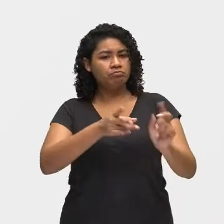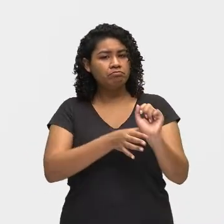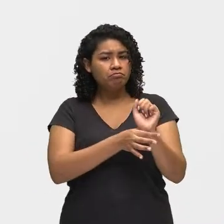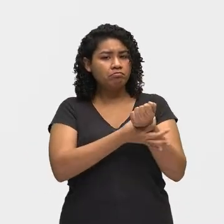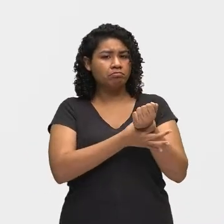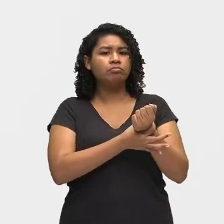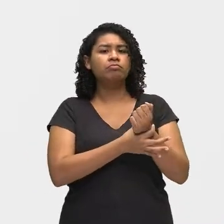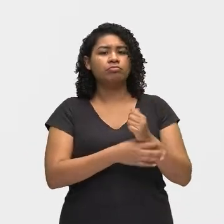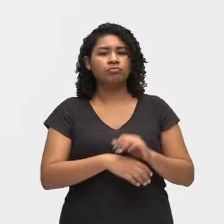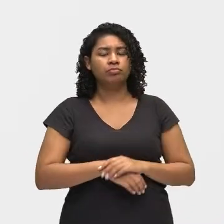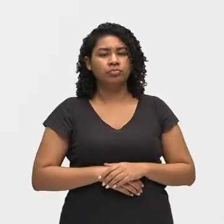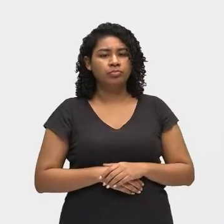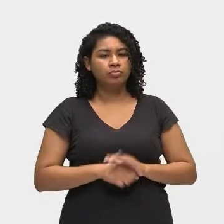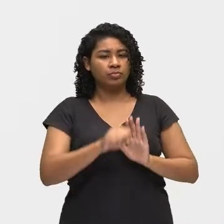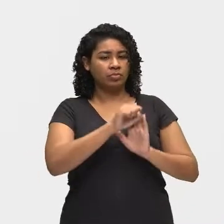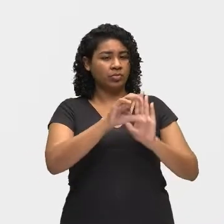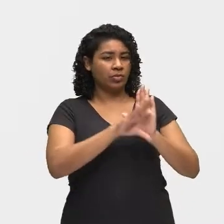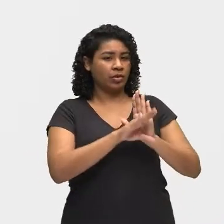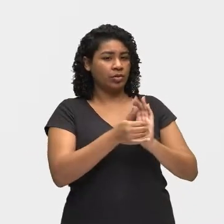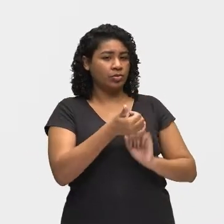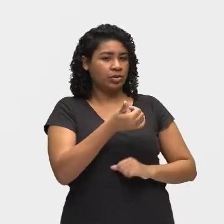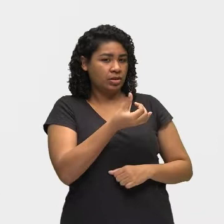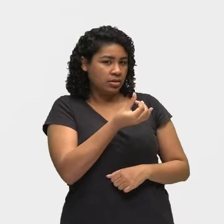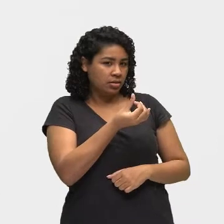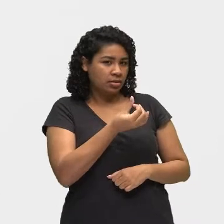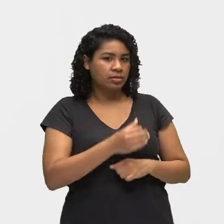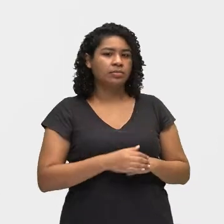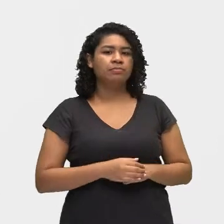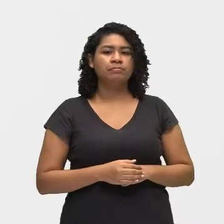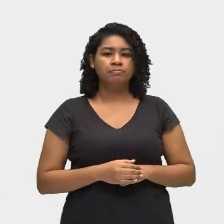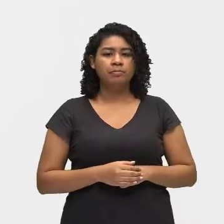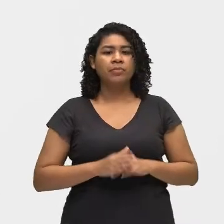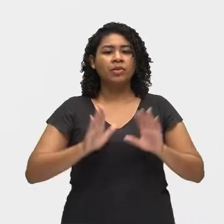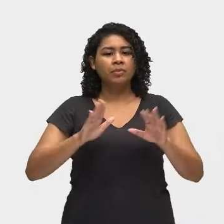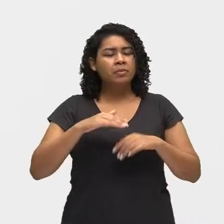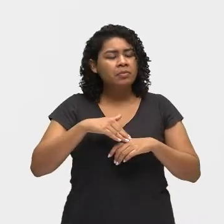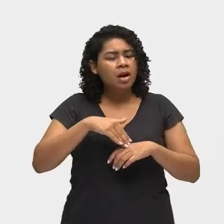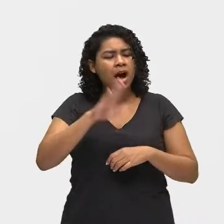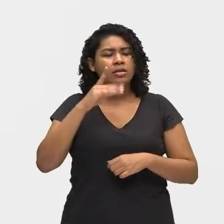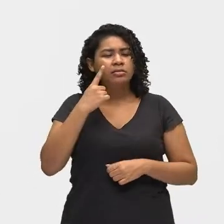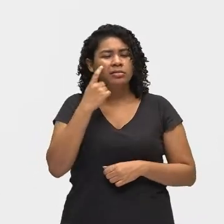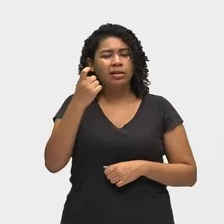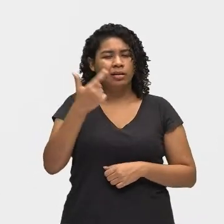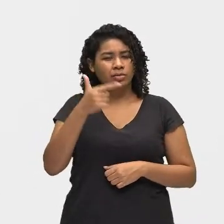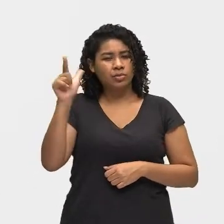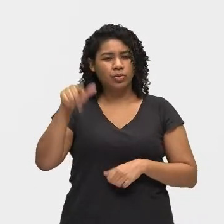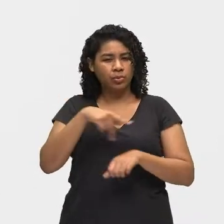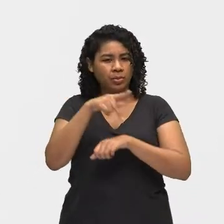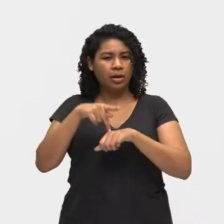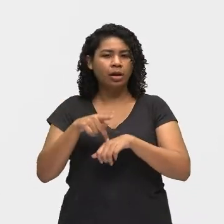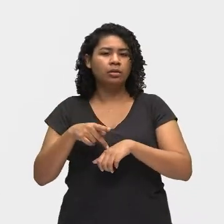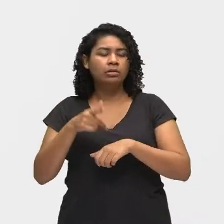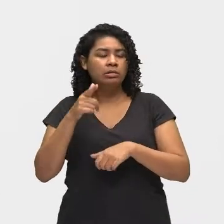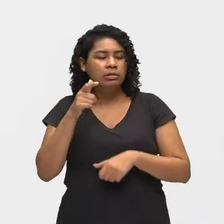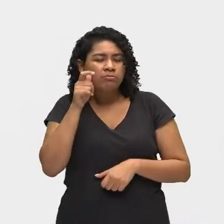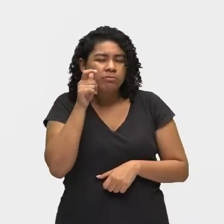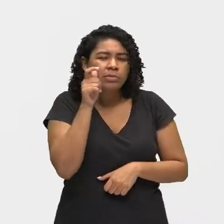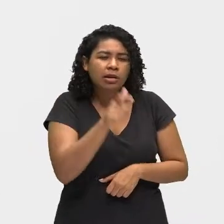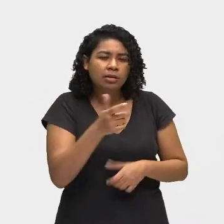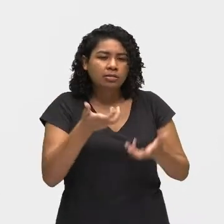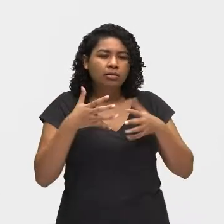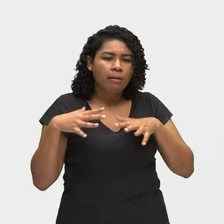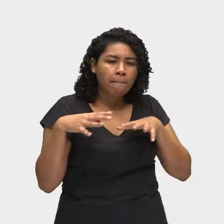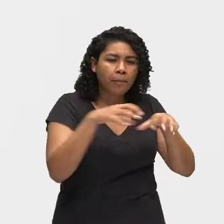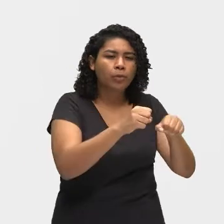do século XVI, sendo alvo de maior interesse somente a partir da segunda metade do mesmo